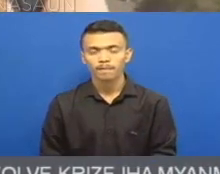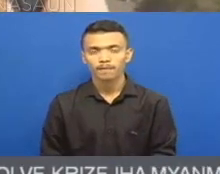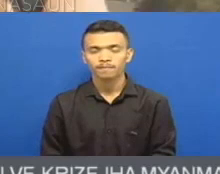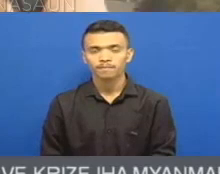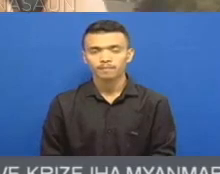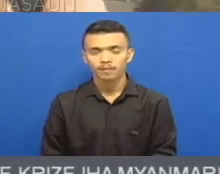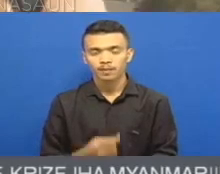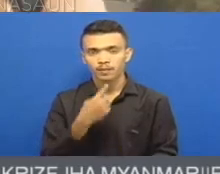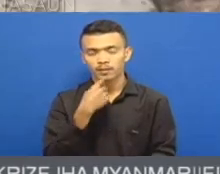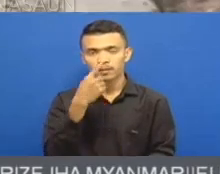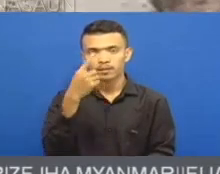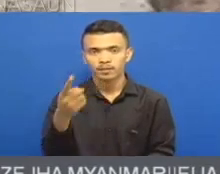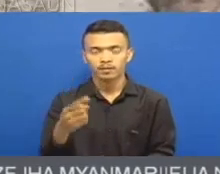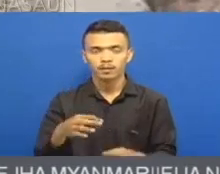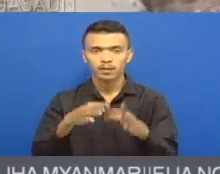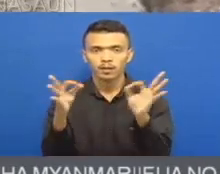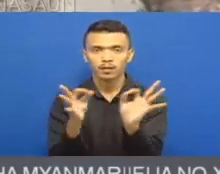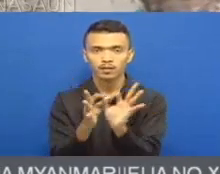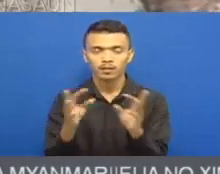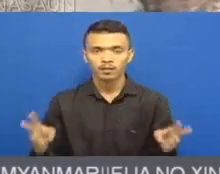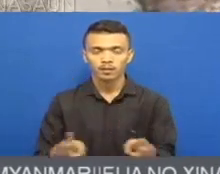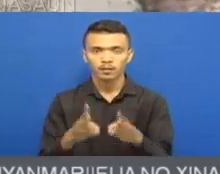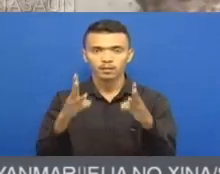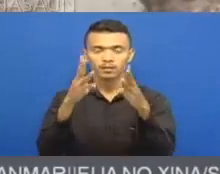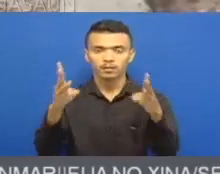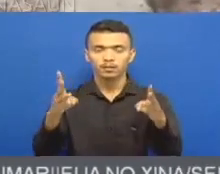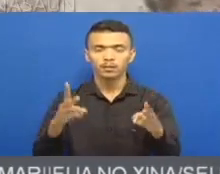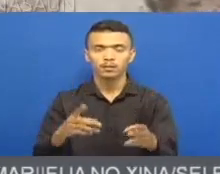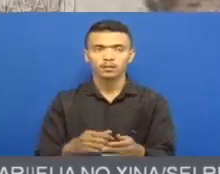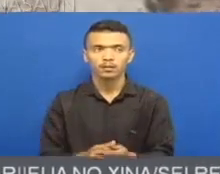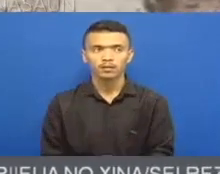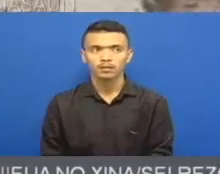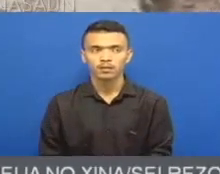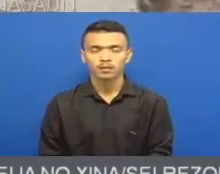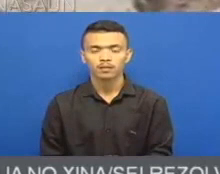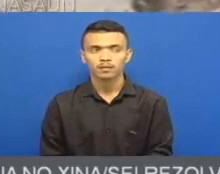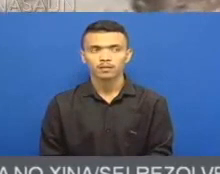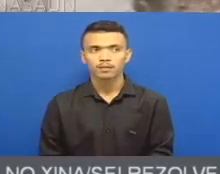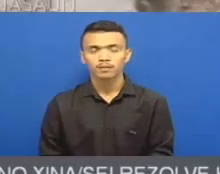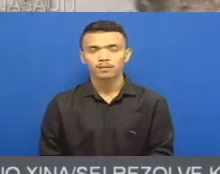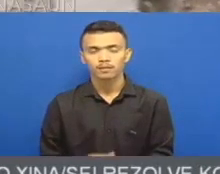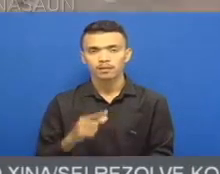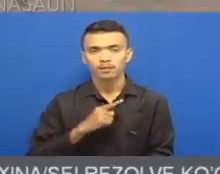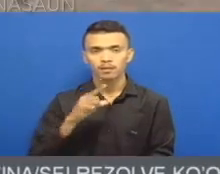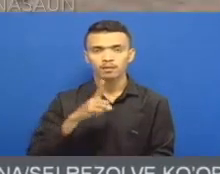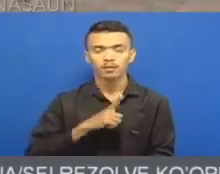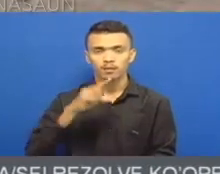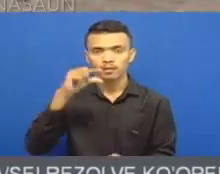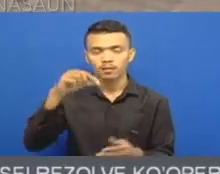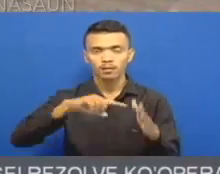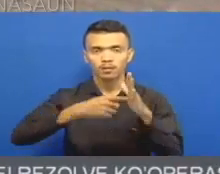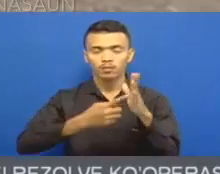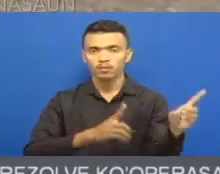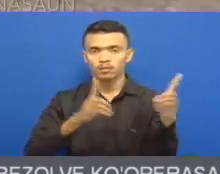Matheus Freitas confirma. A reabilitação estrada direção Dailari to Ailemilari e a área Tecnomata. Rahu implementa e a fulan